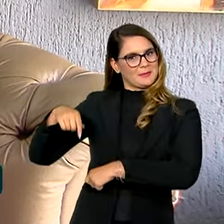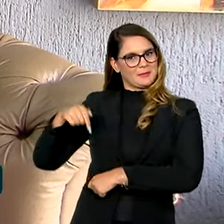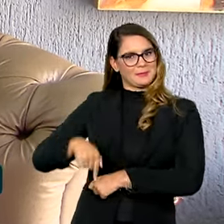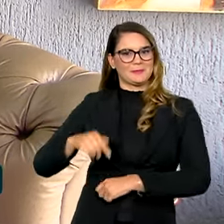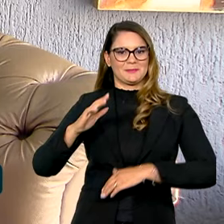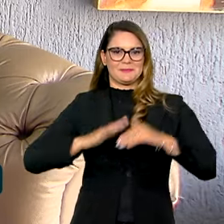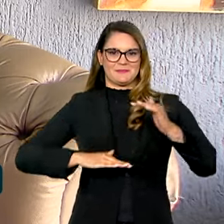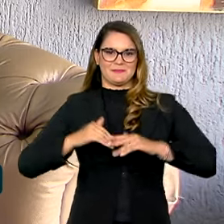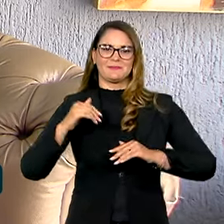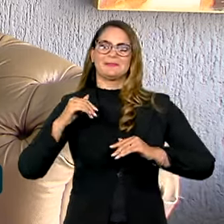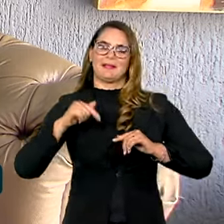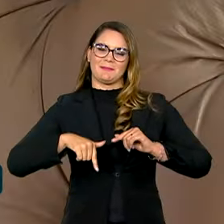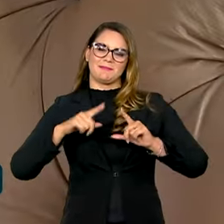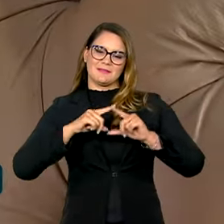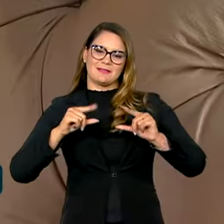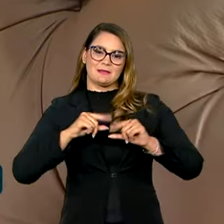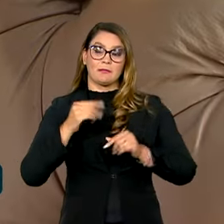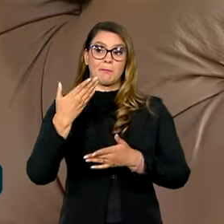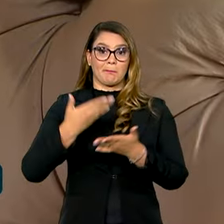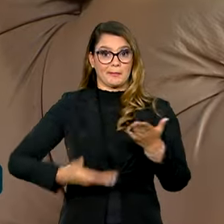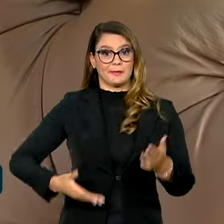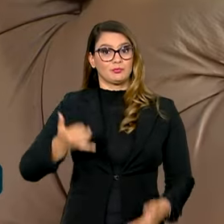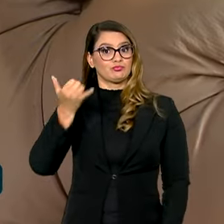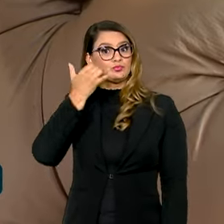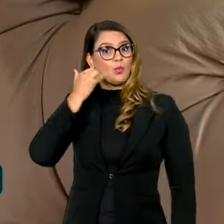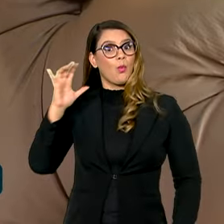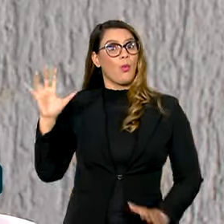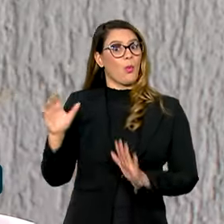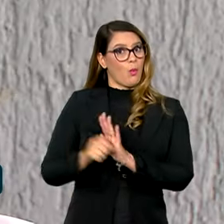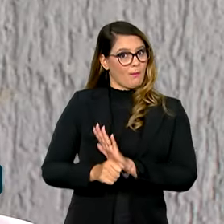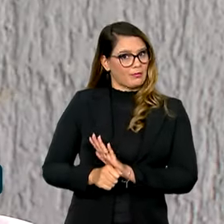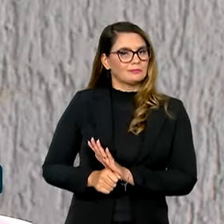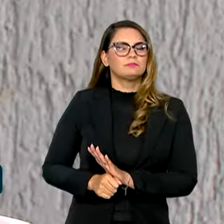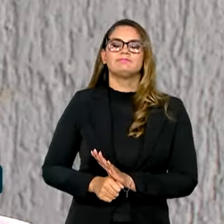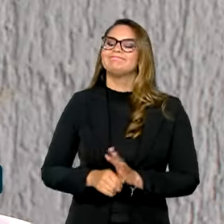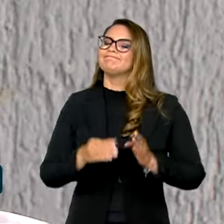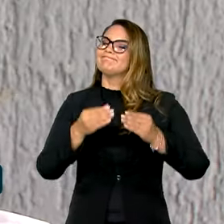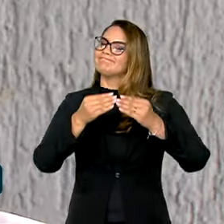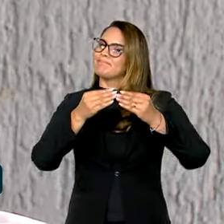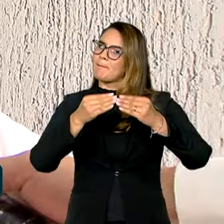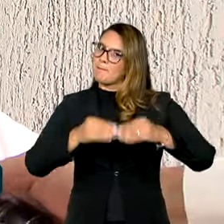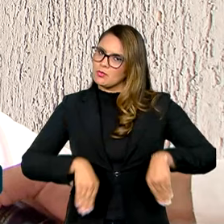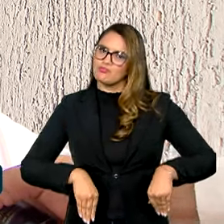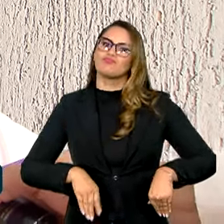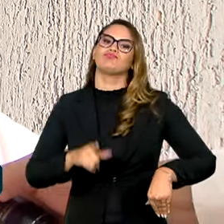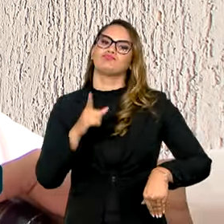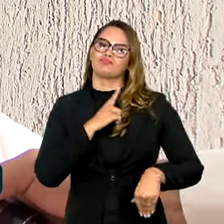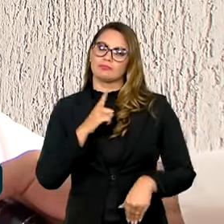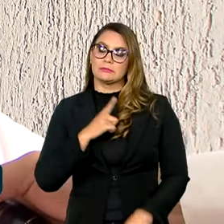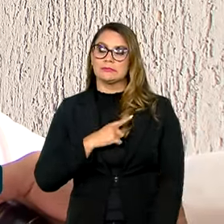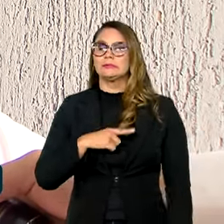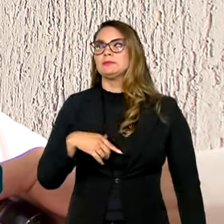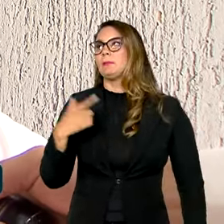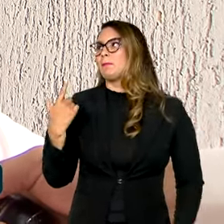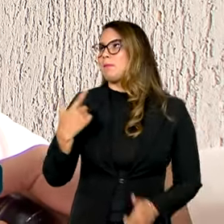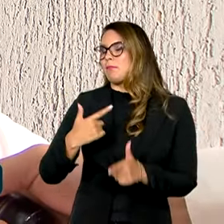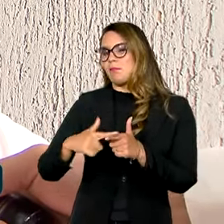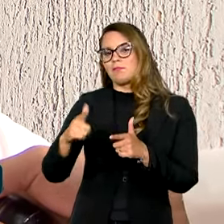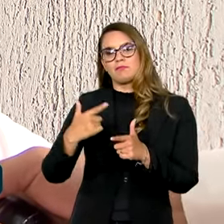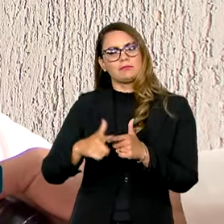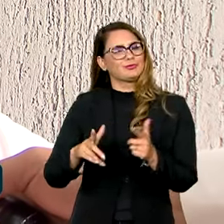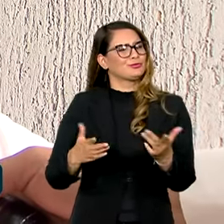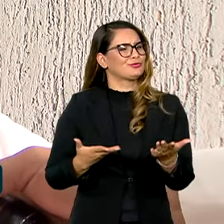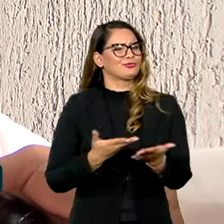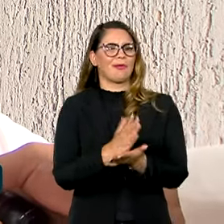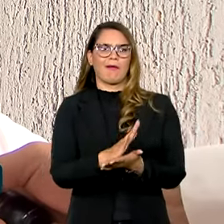o Jaque já perdeu e teve o celular roubado um prejuízo enorme é uma de cabeça é muito chato tudo